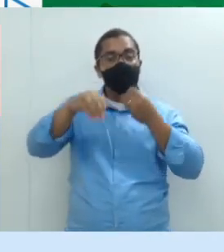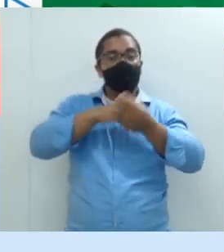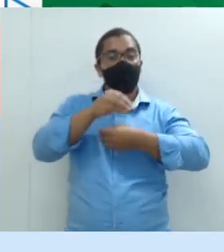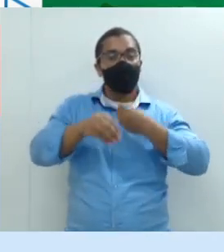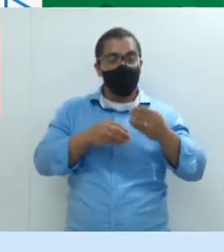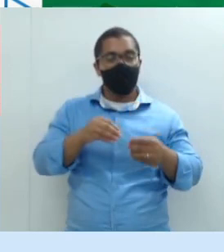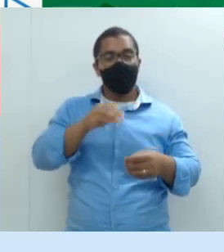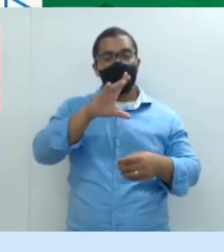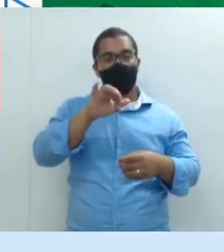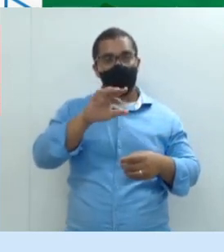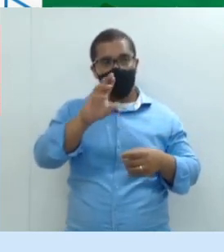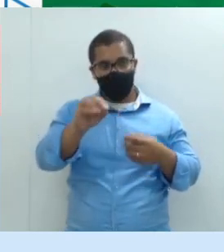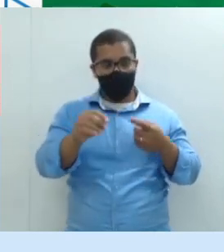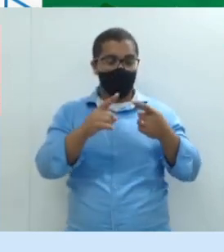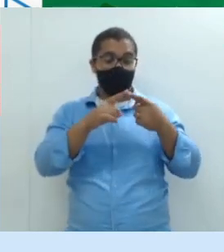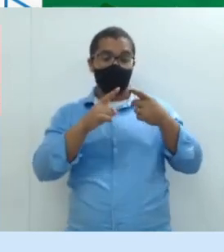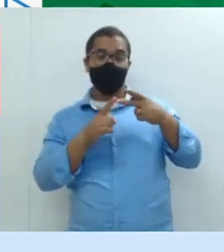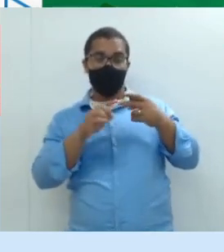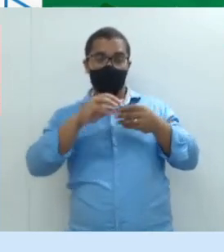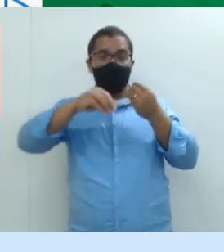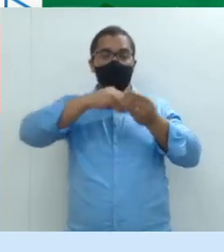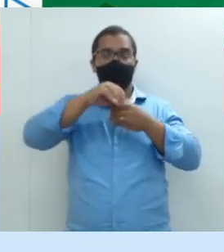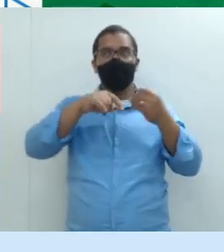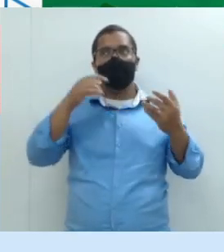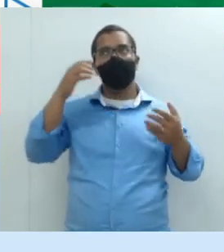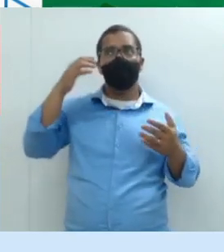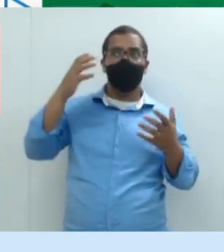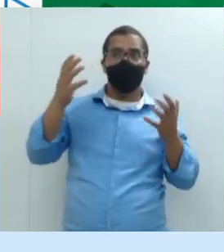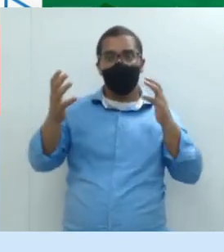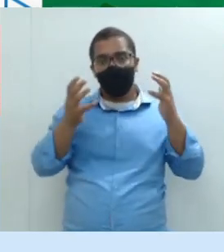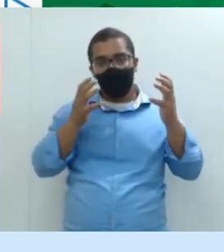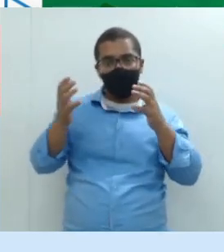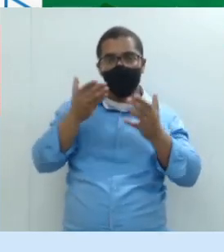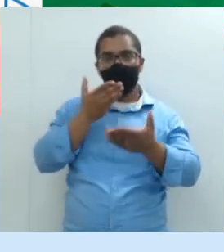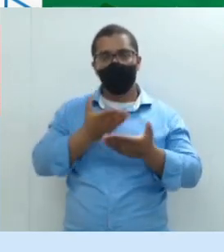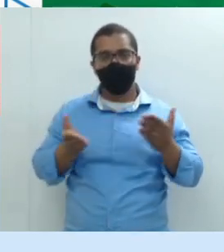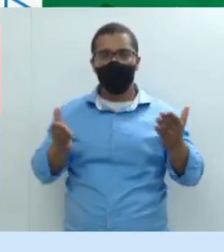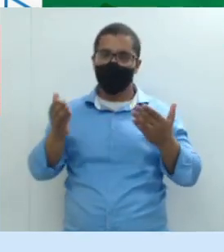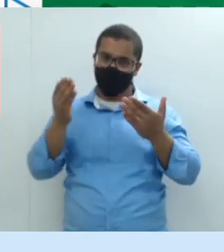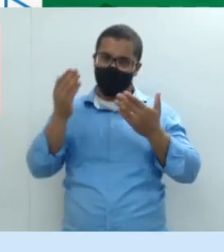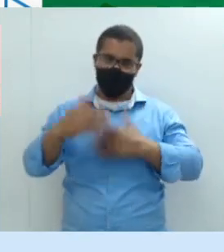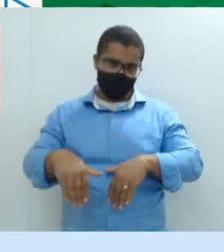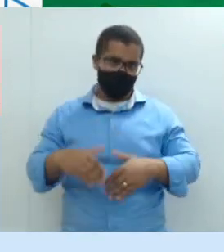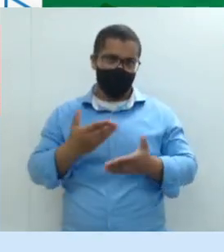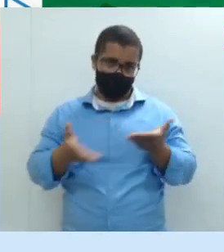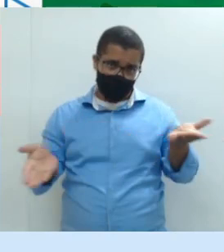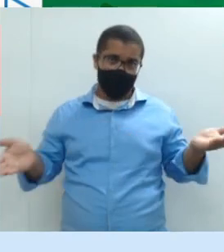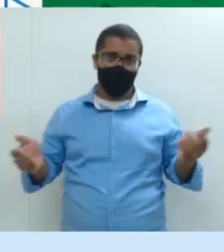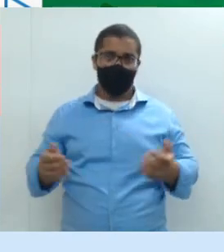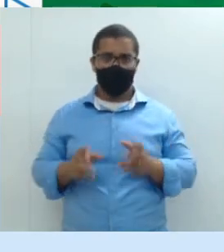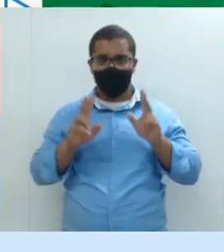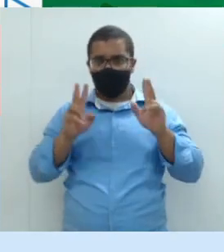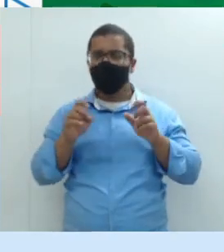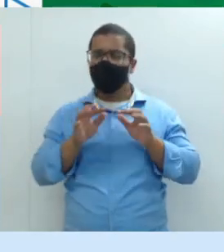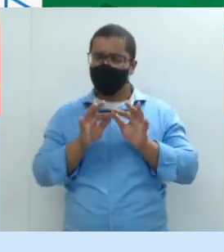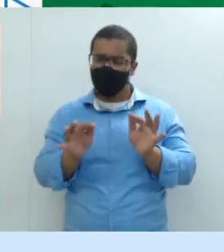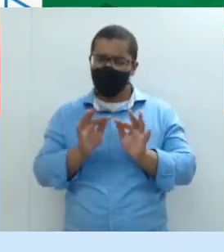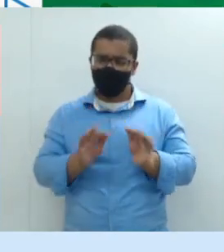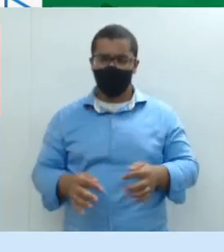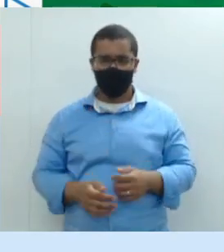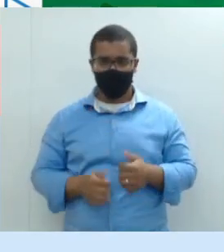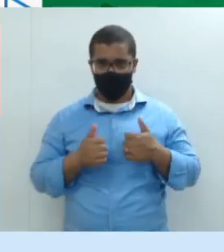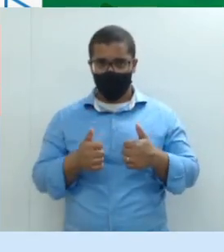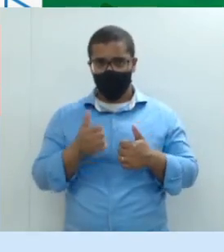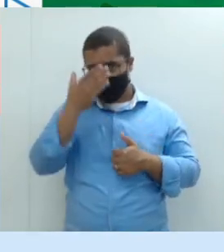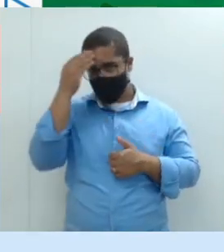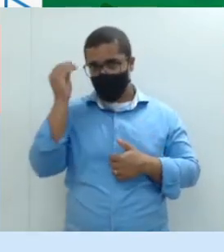ali sobre esses cleros e os papéis, você acaba se levando e perdendo uma questão na sua prova, uma questão que tem um teor até simples, tá? Então não